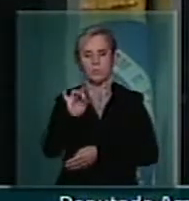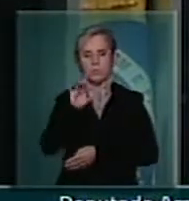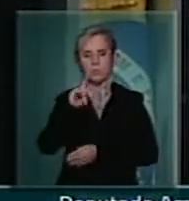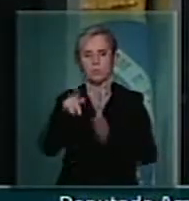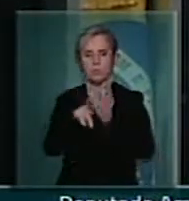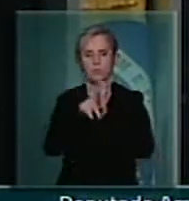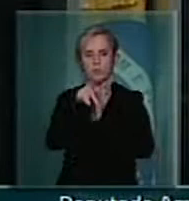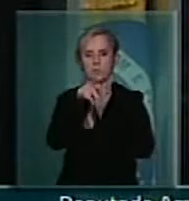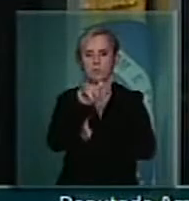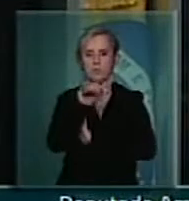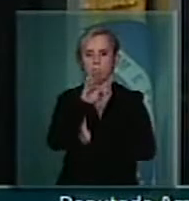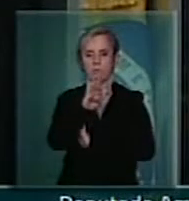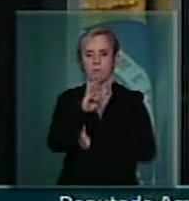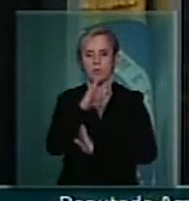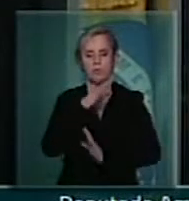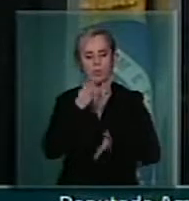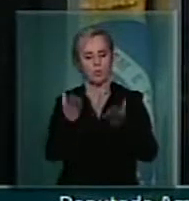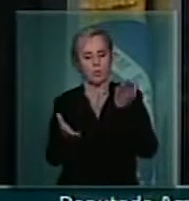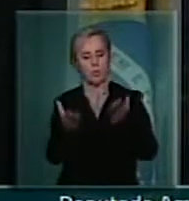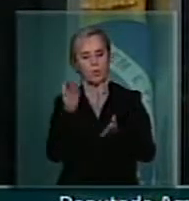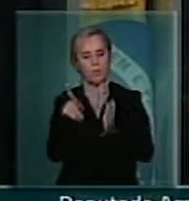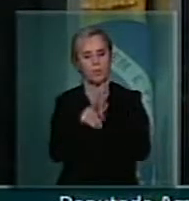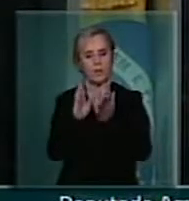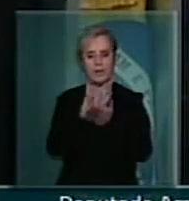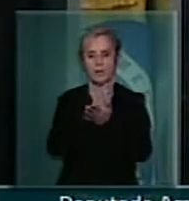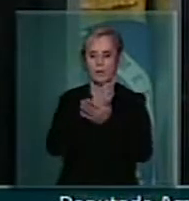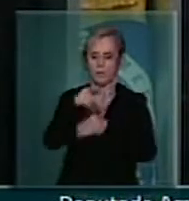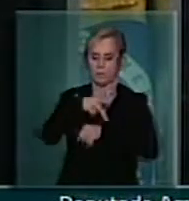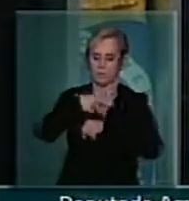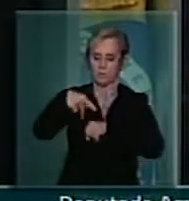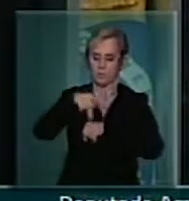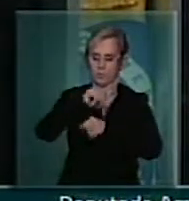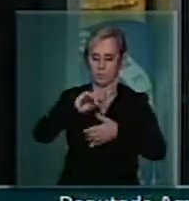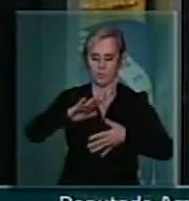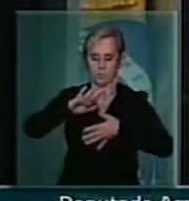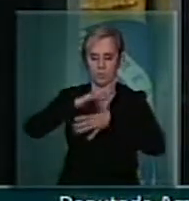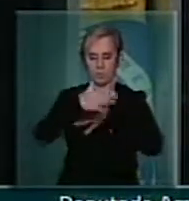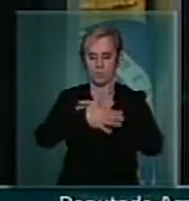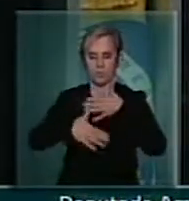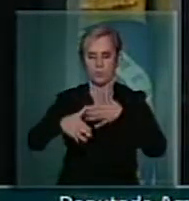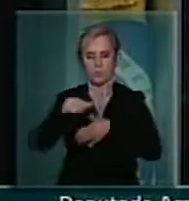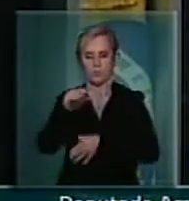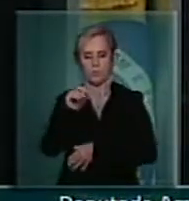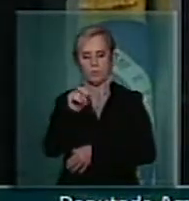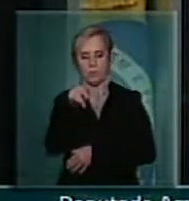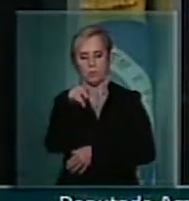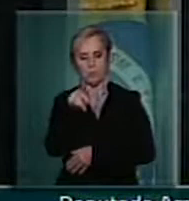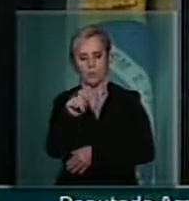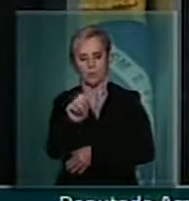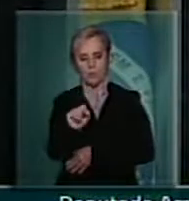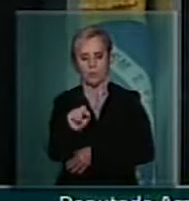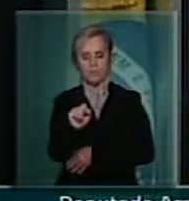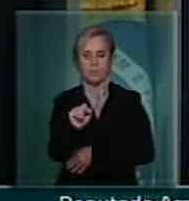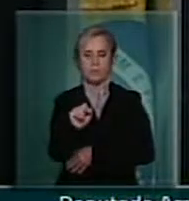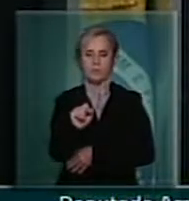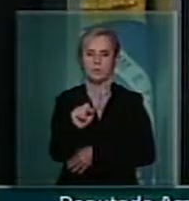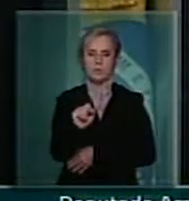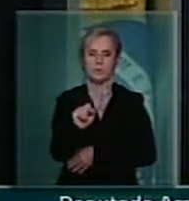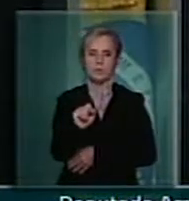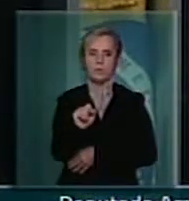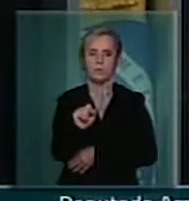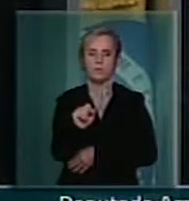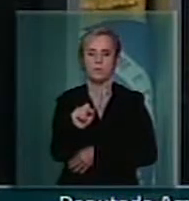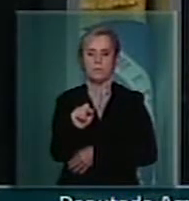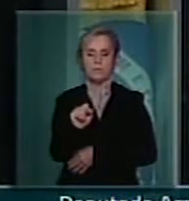PIB. Comparando-se com alguns países da América, segundo a OPA, Organização Pan-Americana